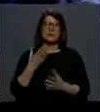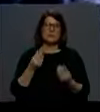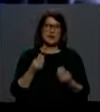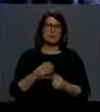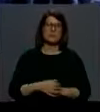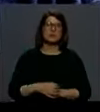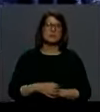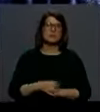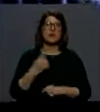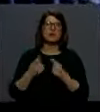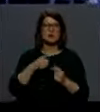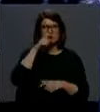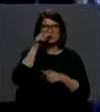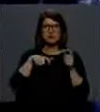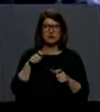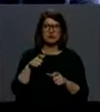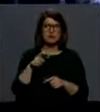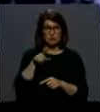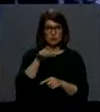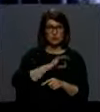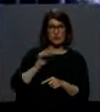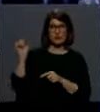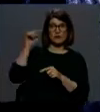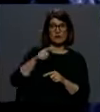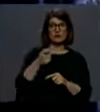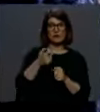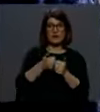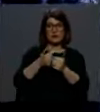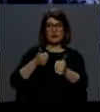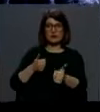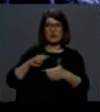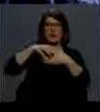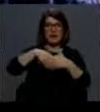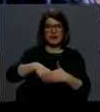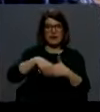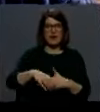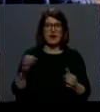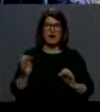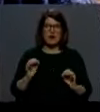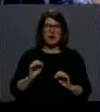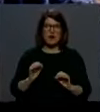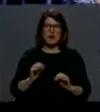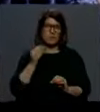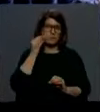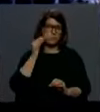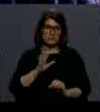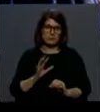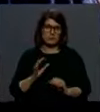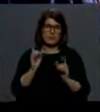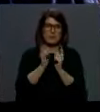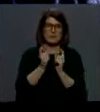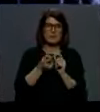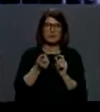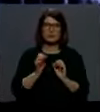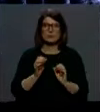vezes vem pessoas aqui, como se ouvei, a gente afasta-se mais de qualquer coisa, não vamos cumprimentar, nada disso, como costume. E a